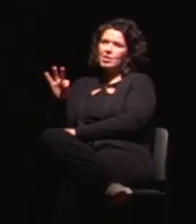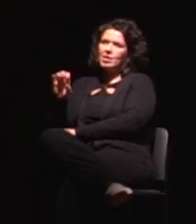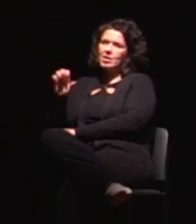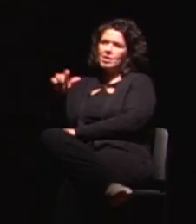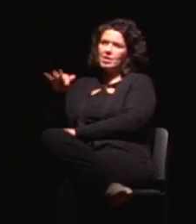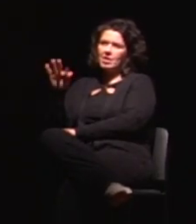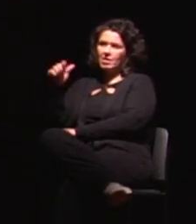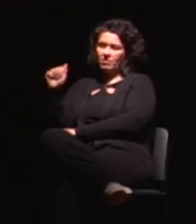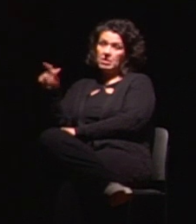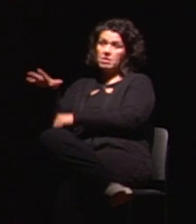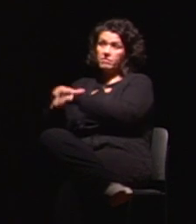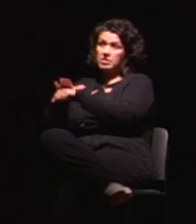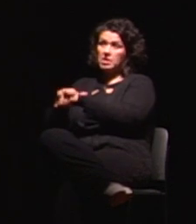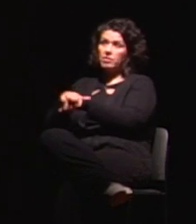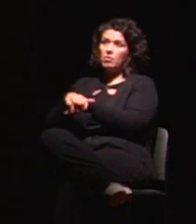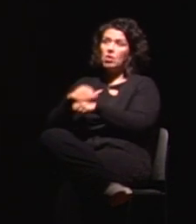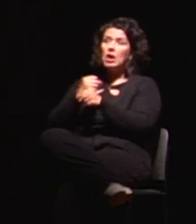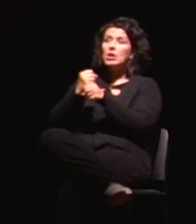em